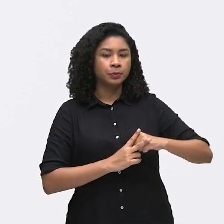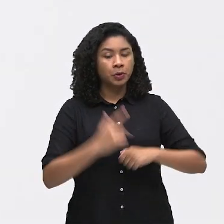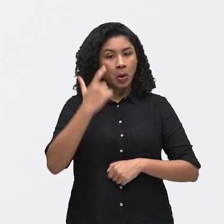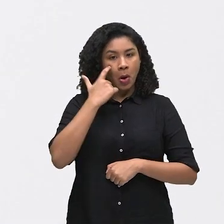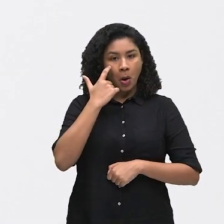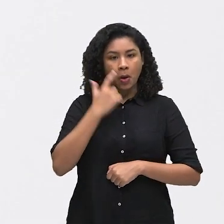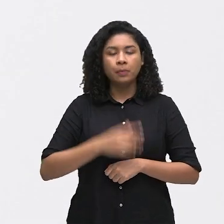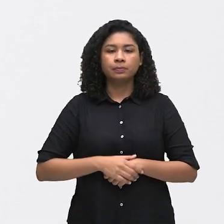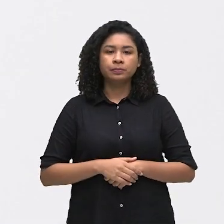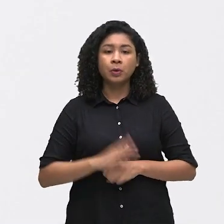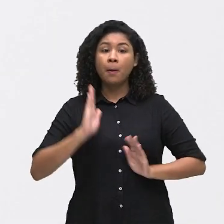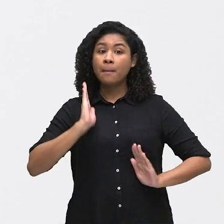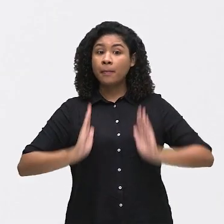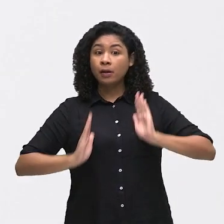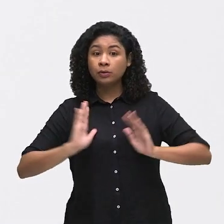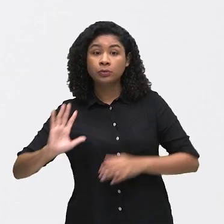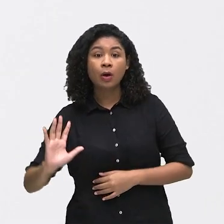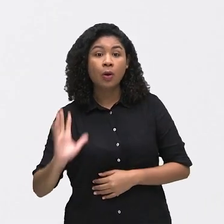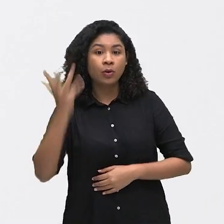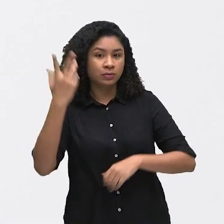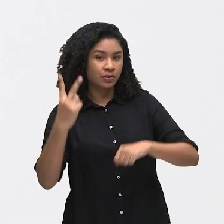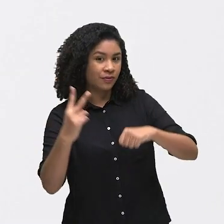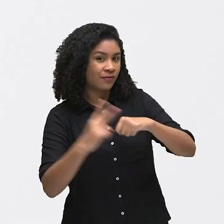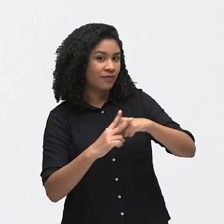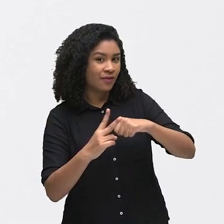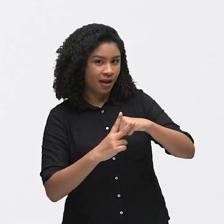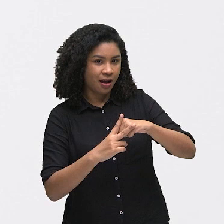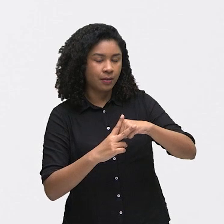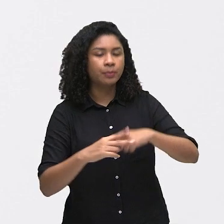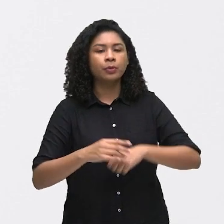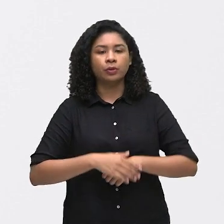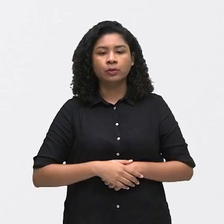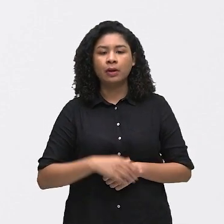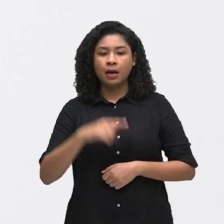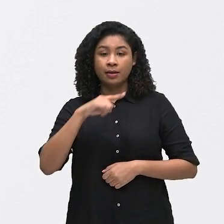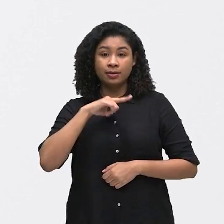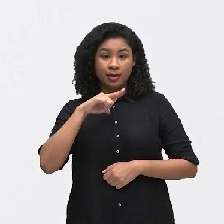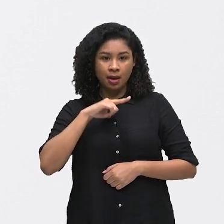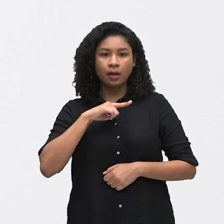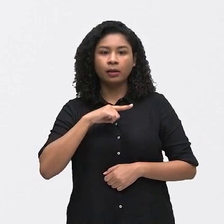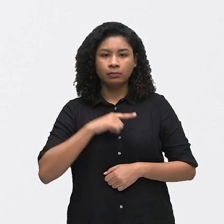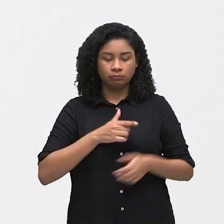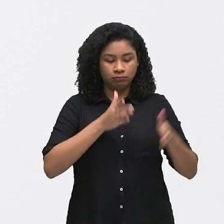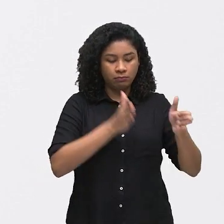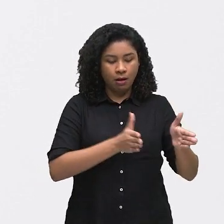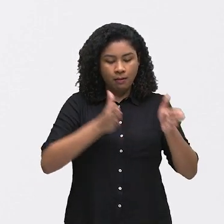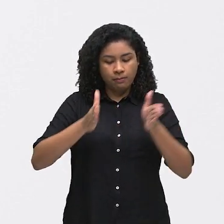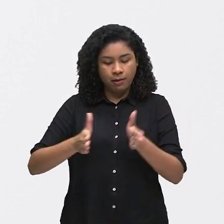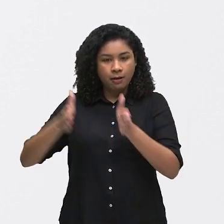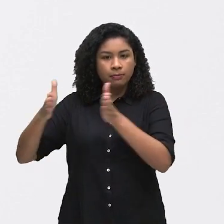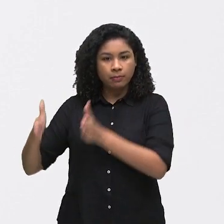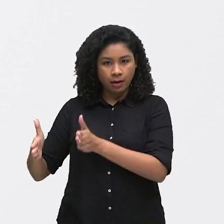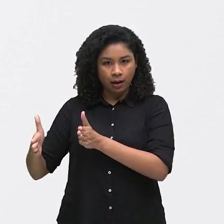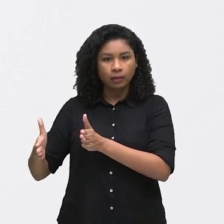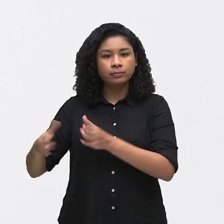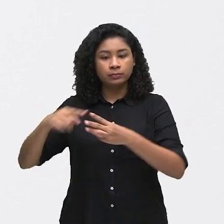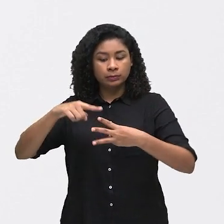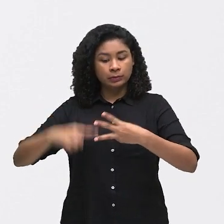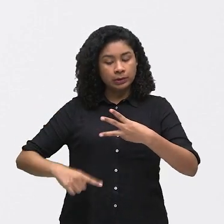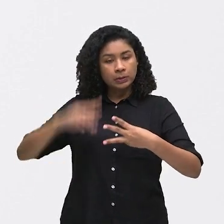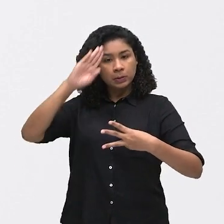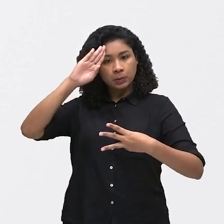não é, em que o verbo está, ele é classificado, eles são classificados, né, basicamente em 3